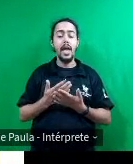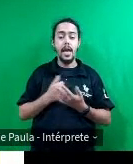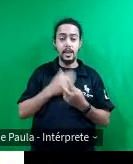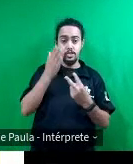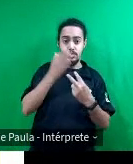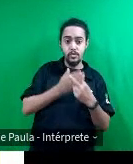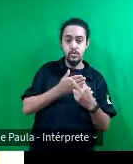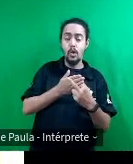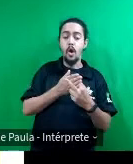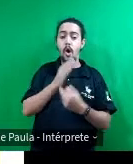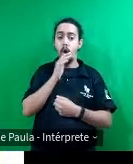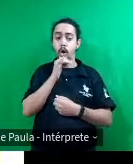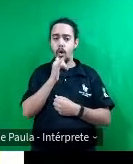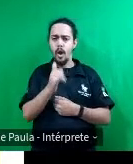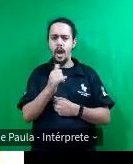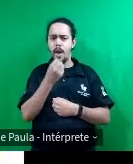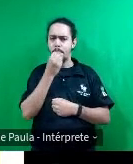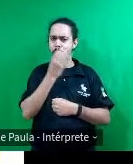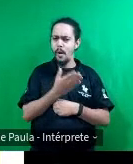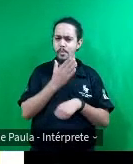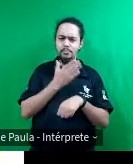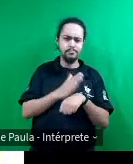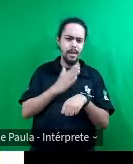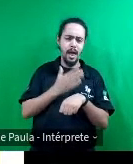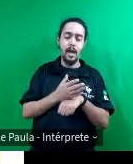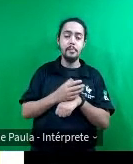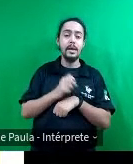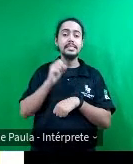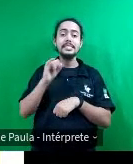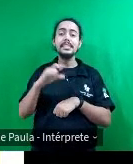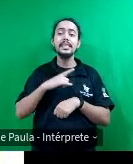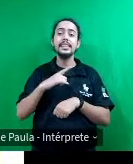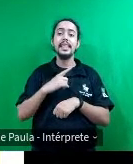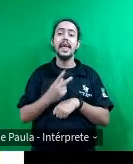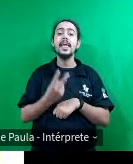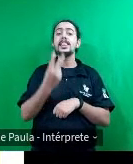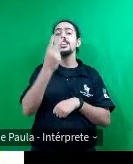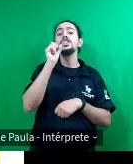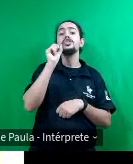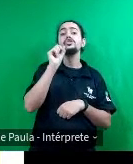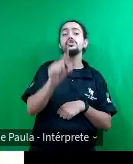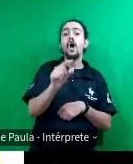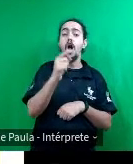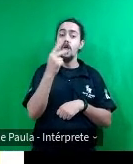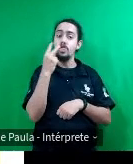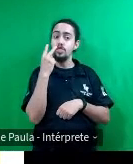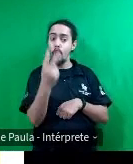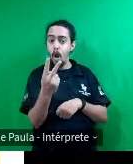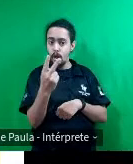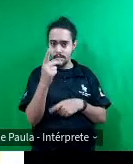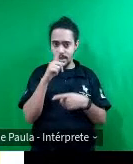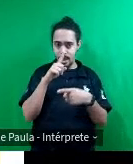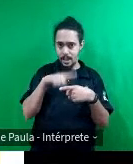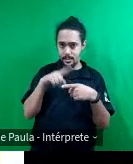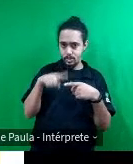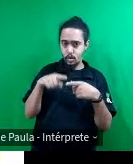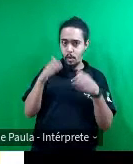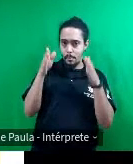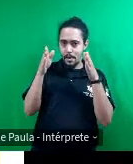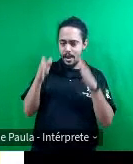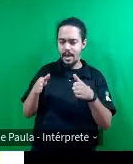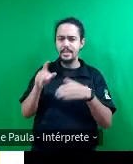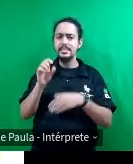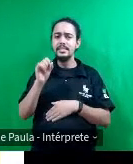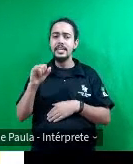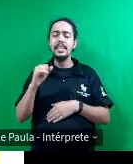muito bom, muito prático, muito usual, se eu tiver apenas dois resistores conectados em paralelo. Se eu tiver 3,